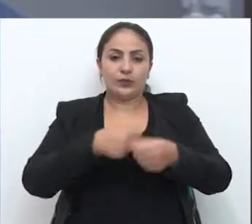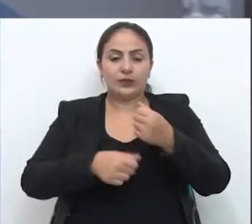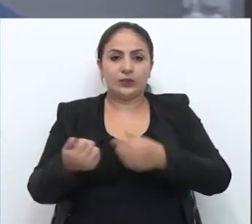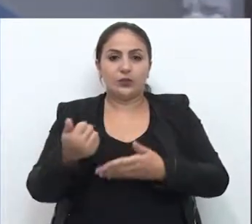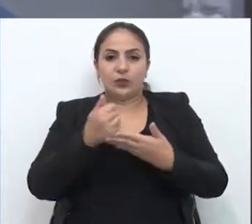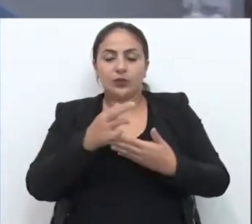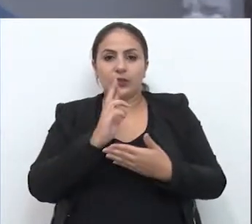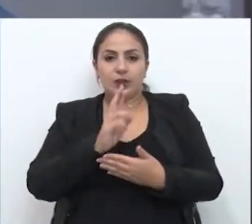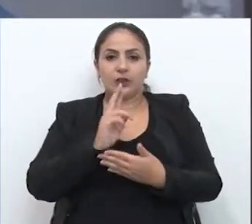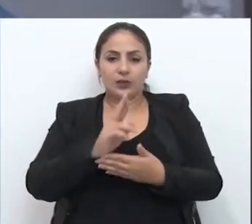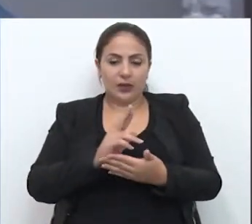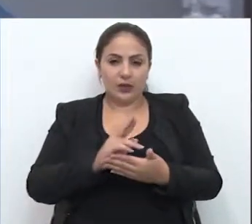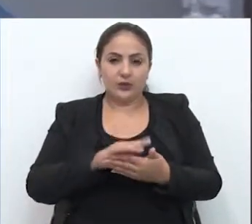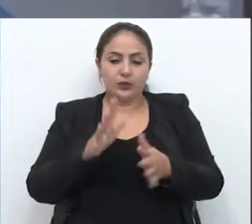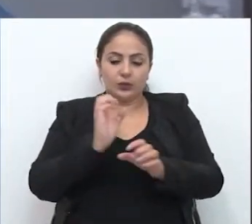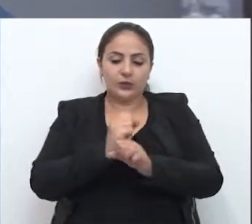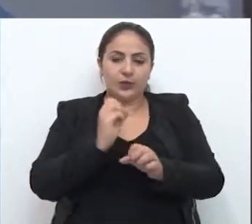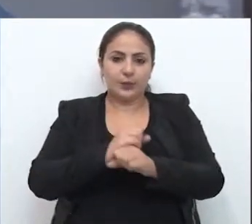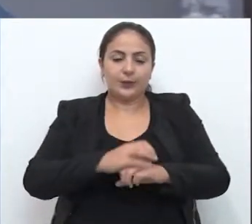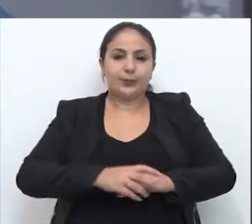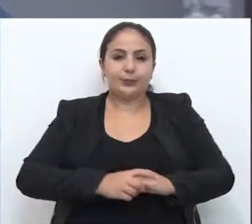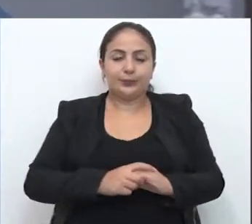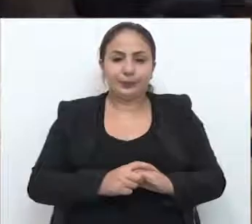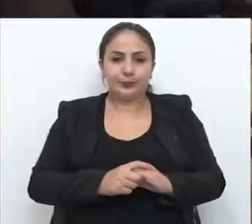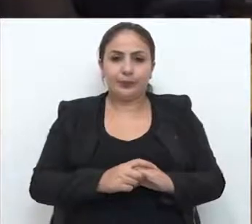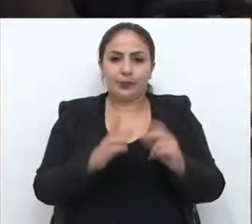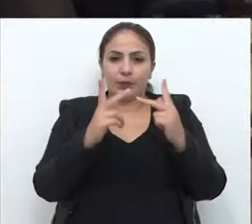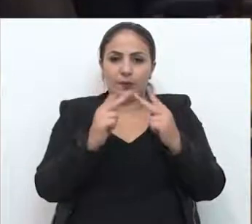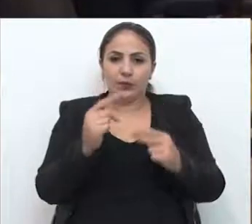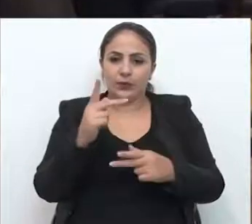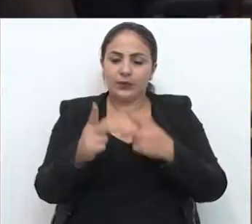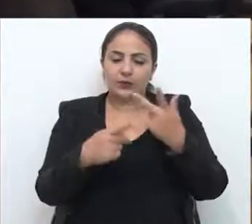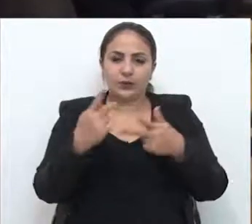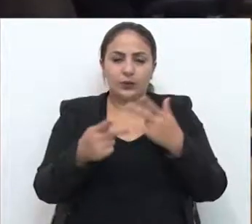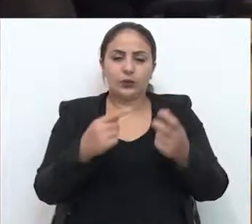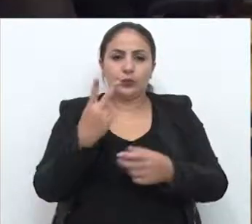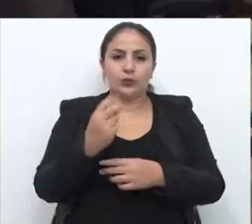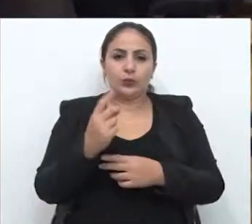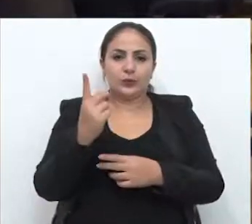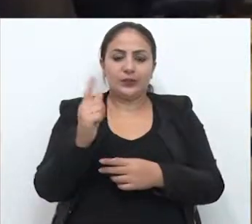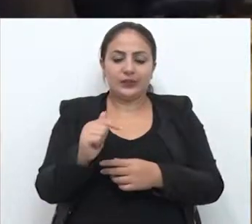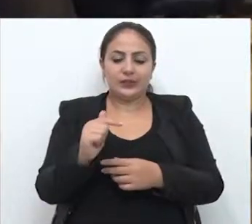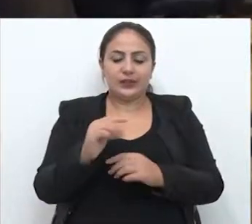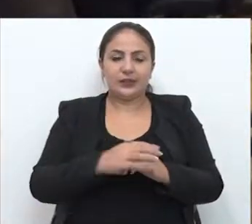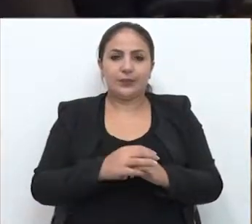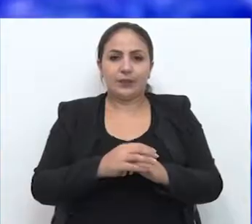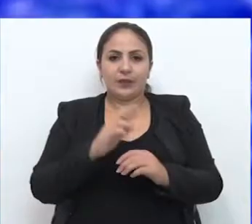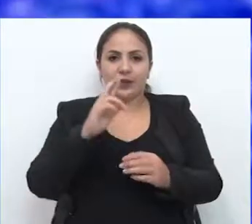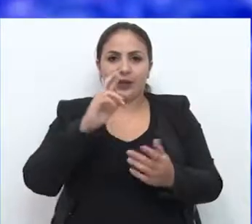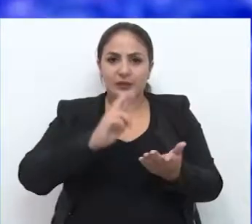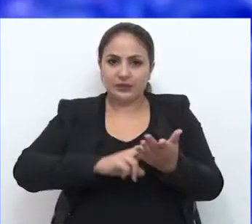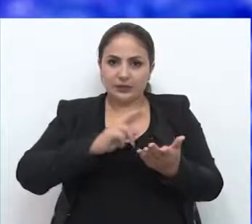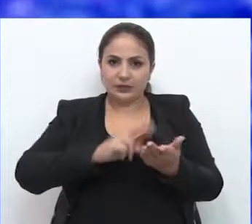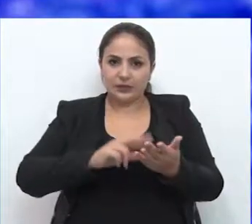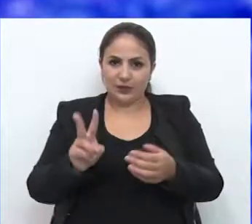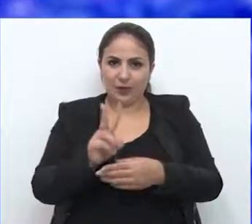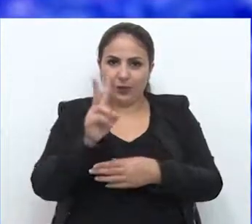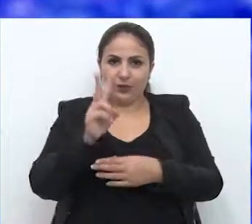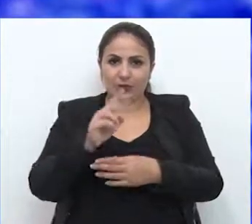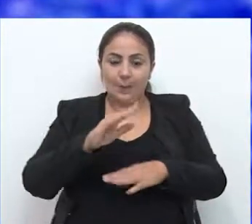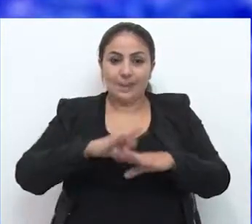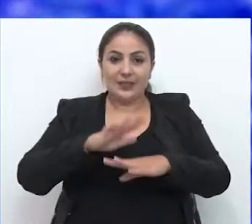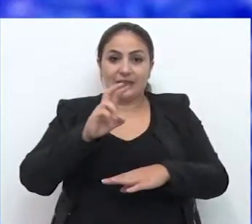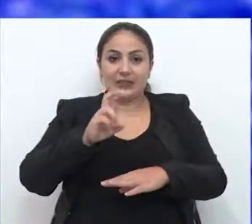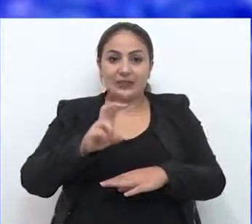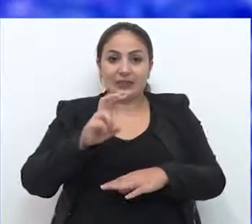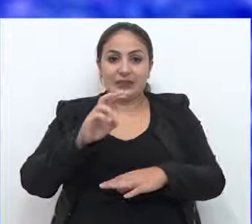Finanças trouxe o resultado da execução orçamentária. Conforme ele, em 2017, a receita